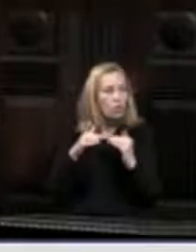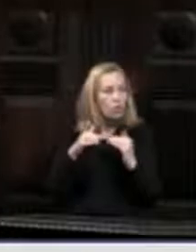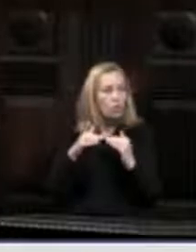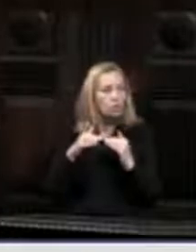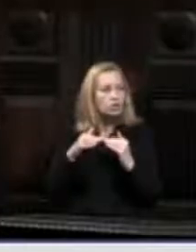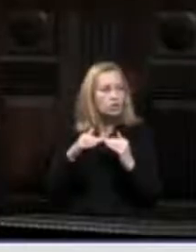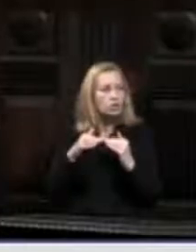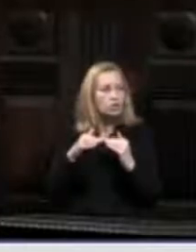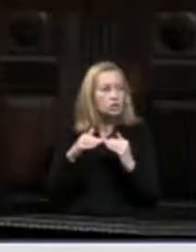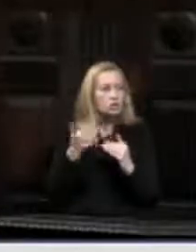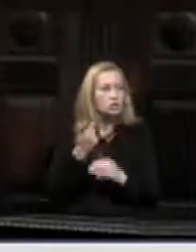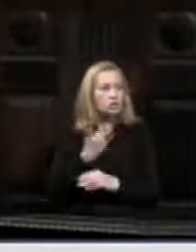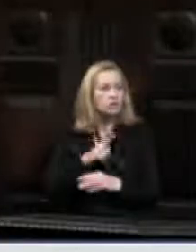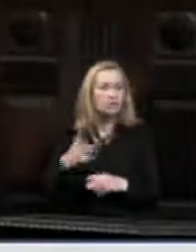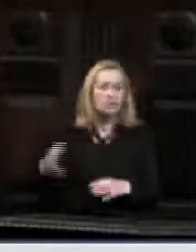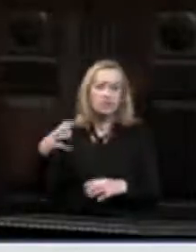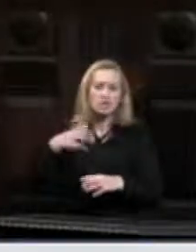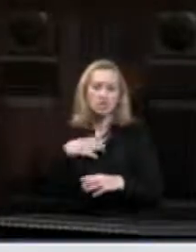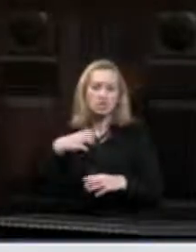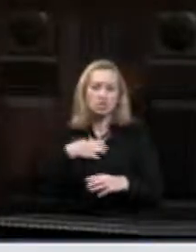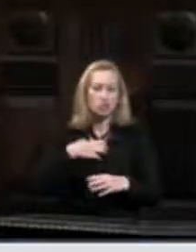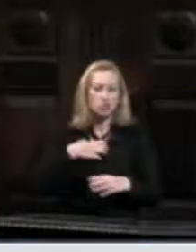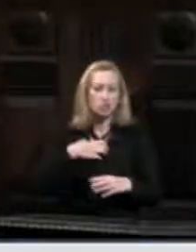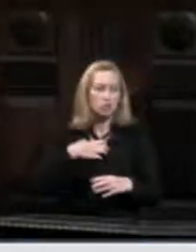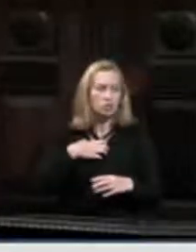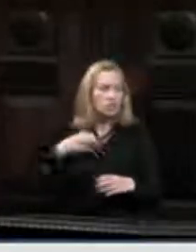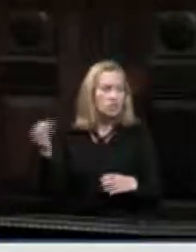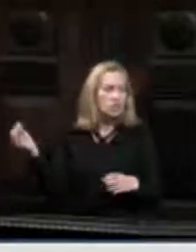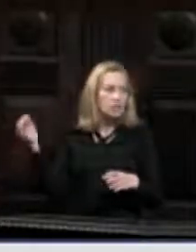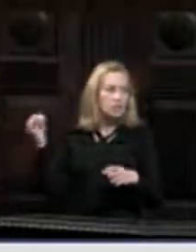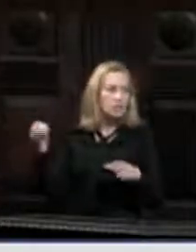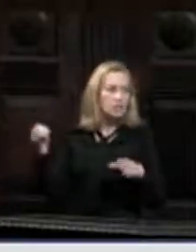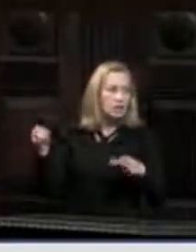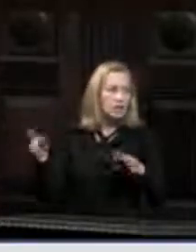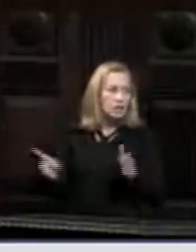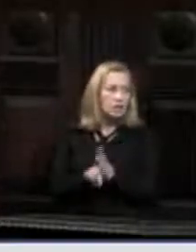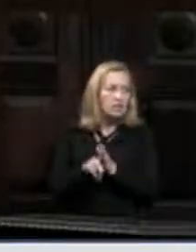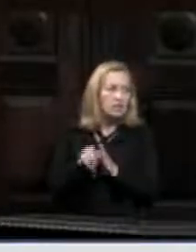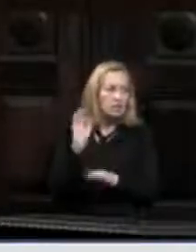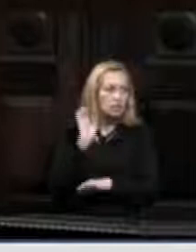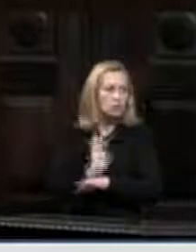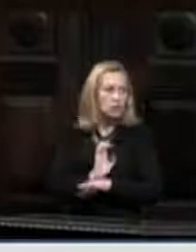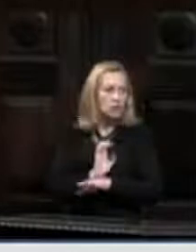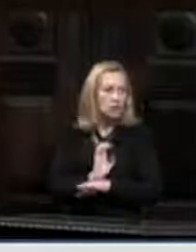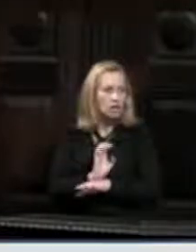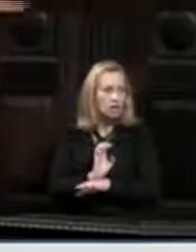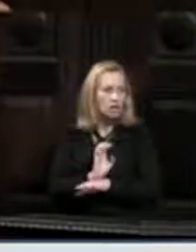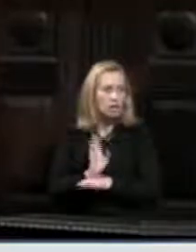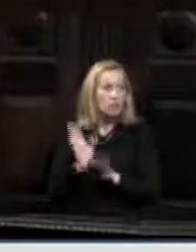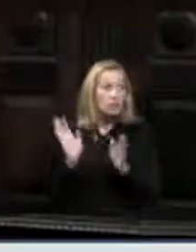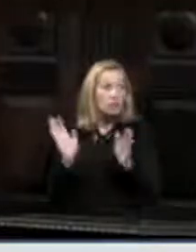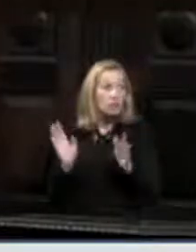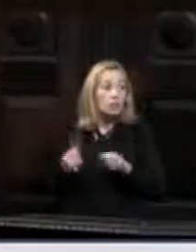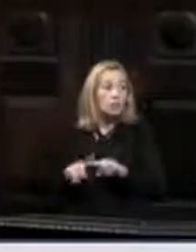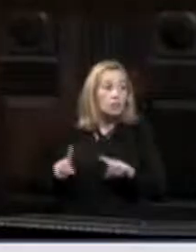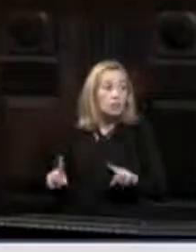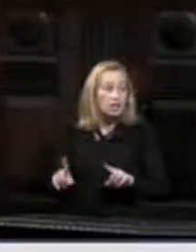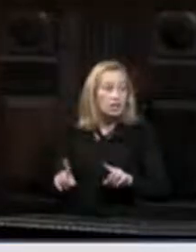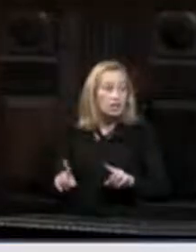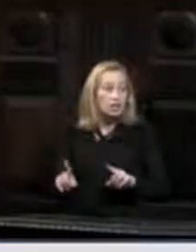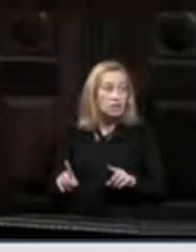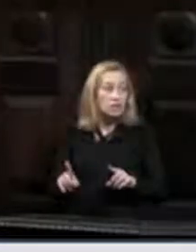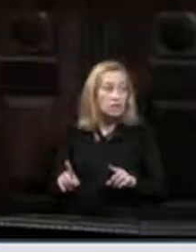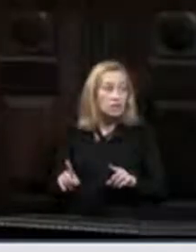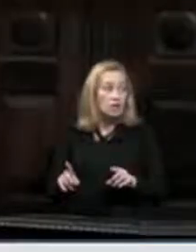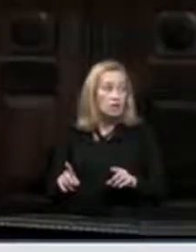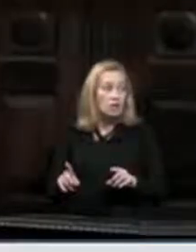sentido um órgão que está dentro da estrutura do Estado ser o órgão de fiscalização. Que diabo de autonomia tem? Mas